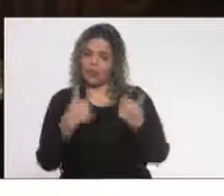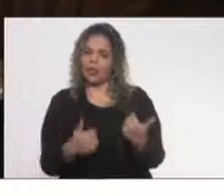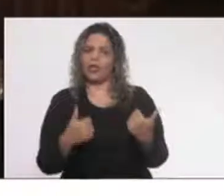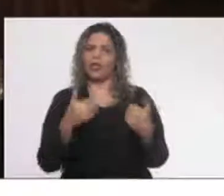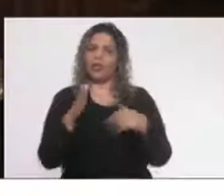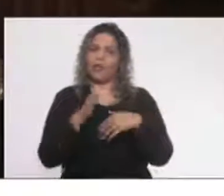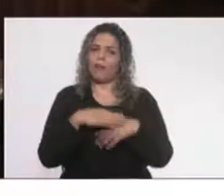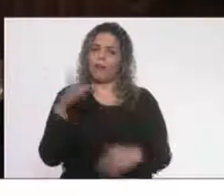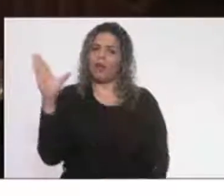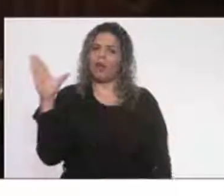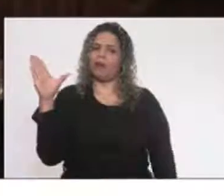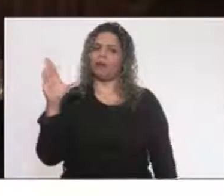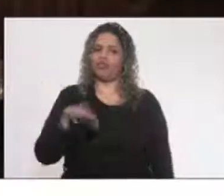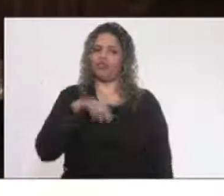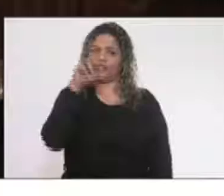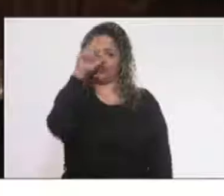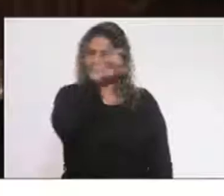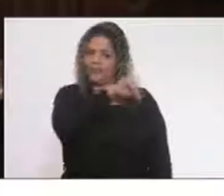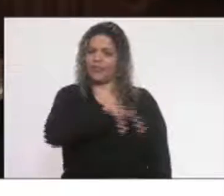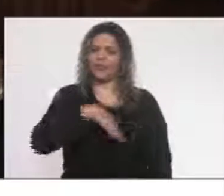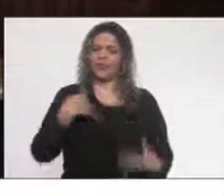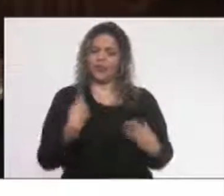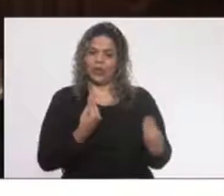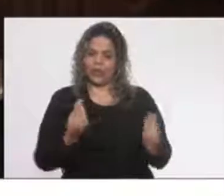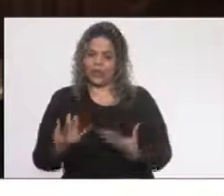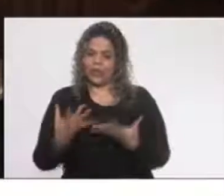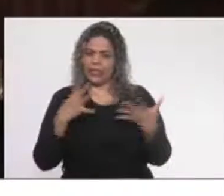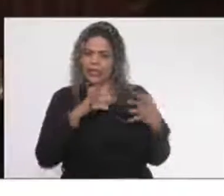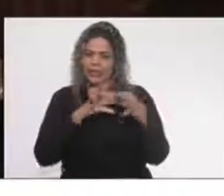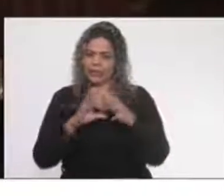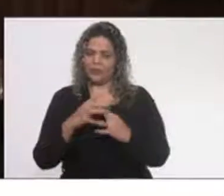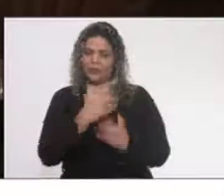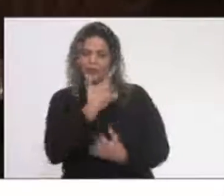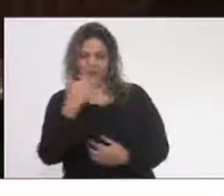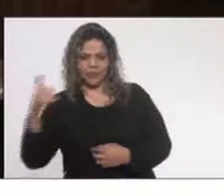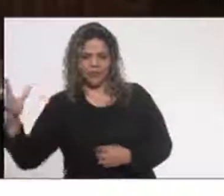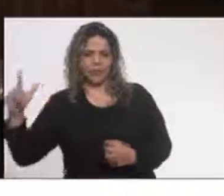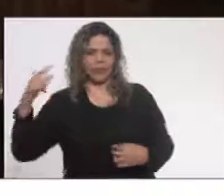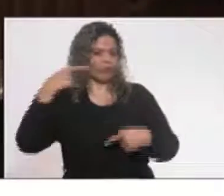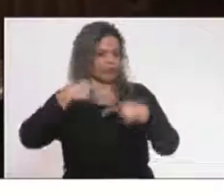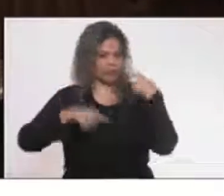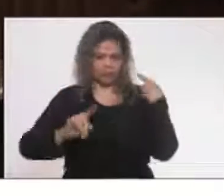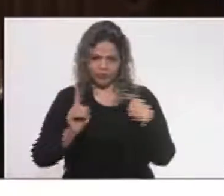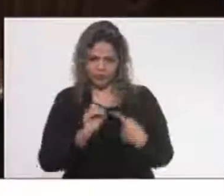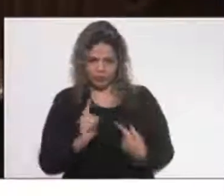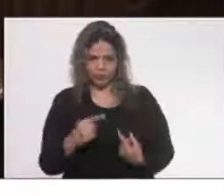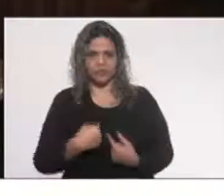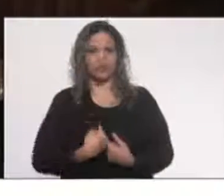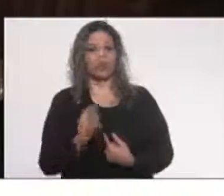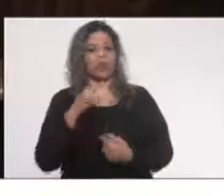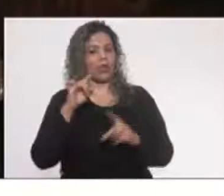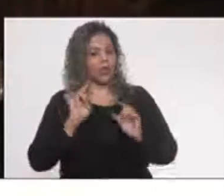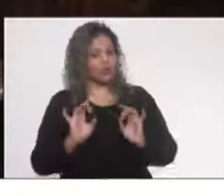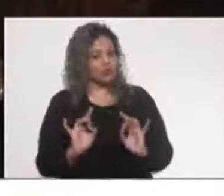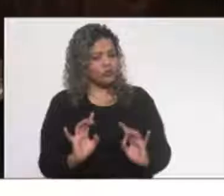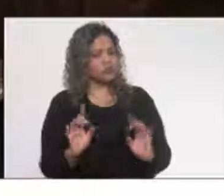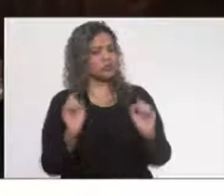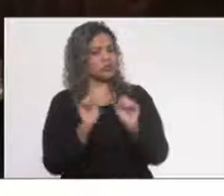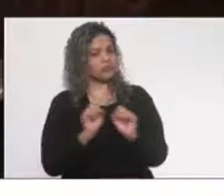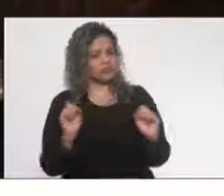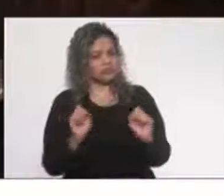e mais rara dar liberdade aos outros que discordam de nós. Então, só para